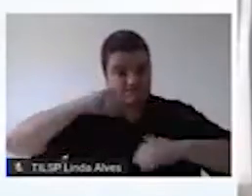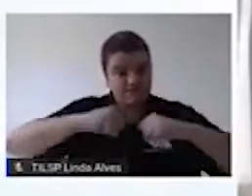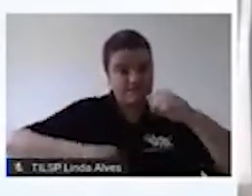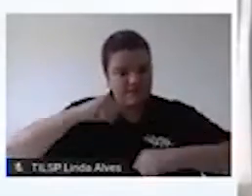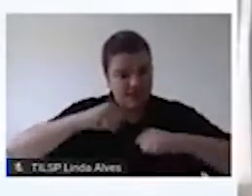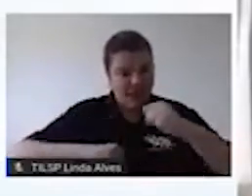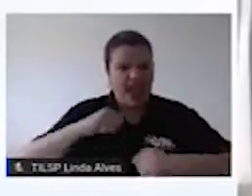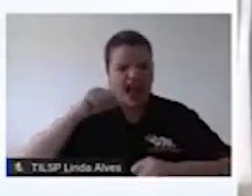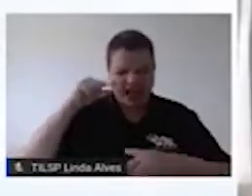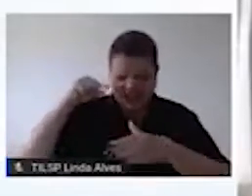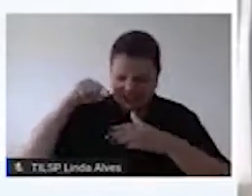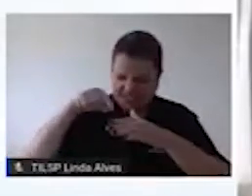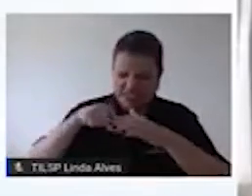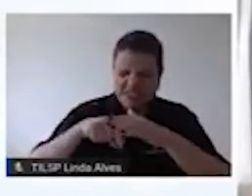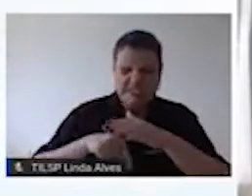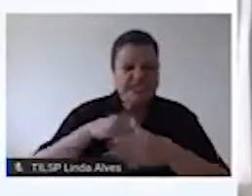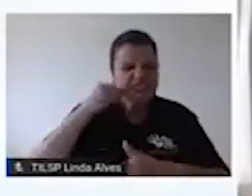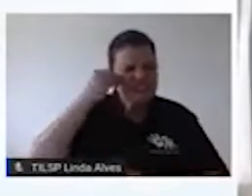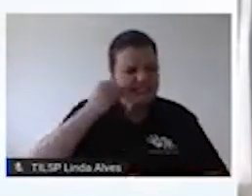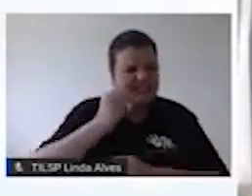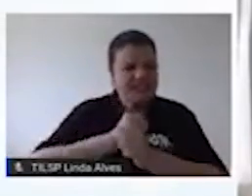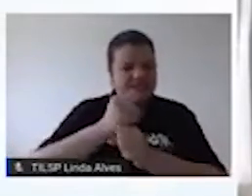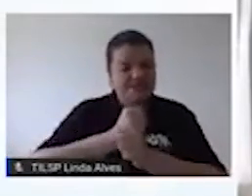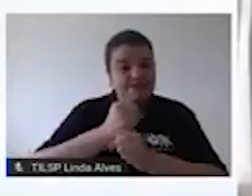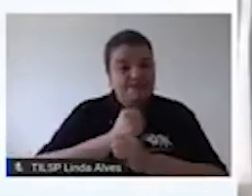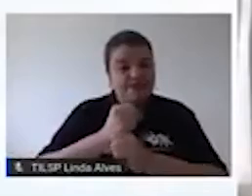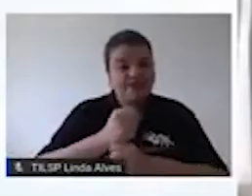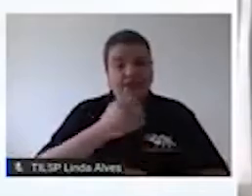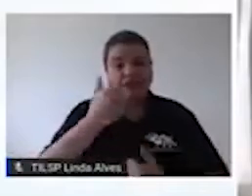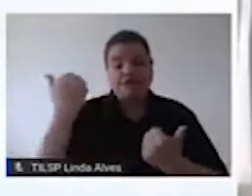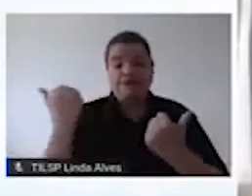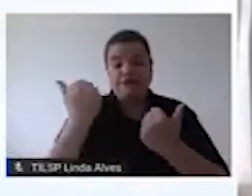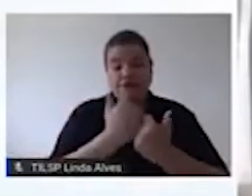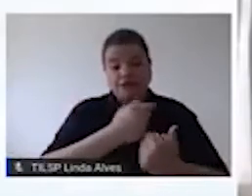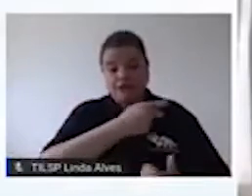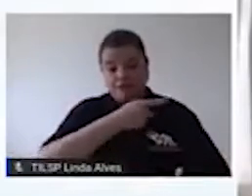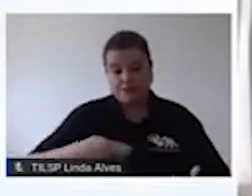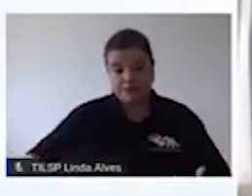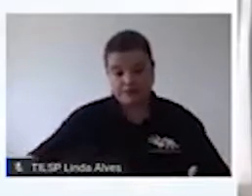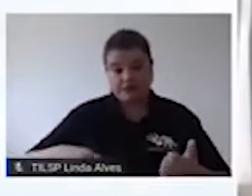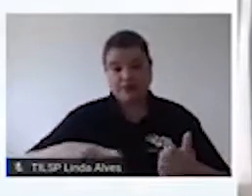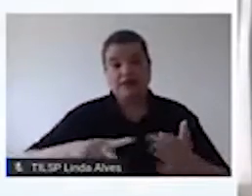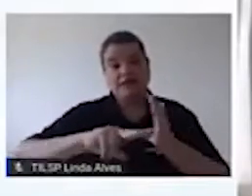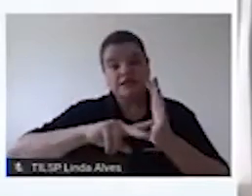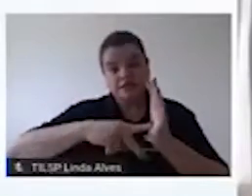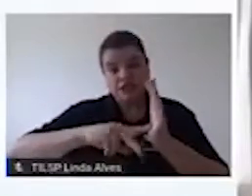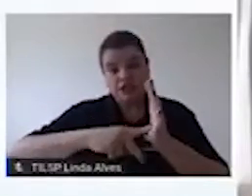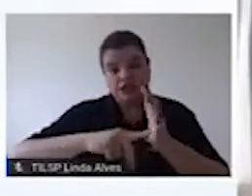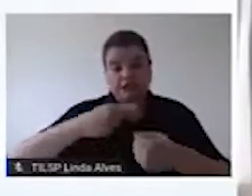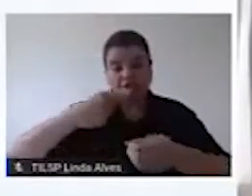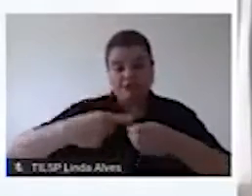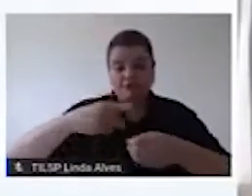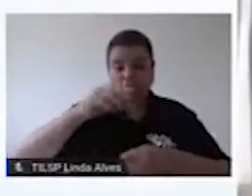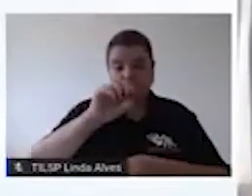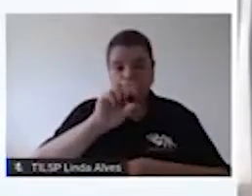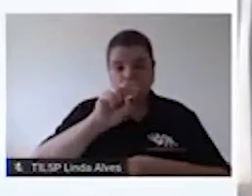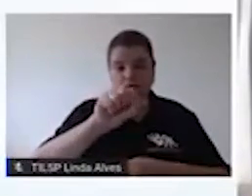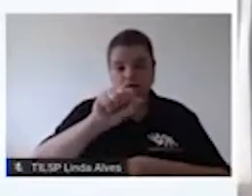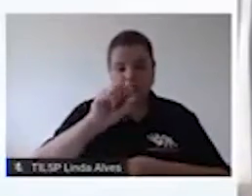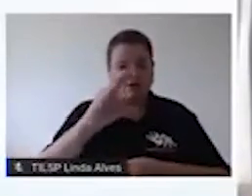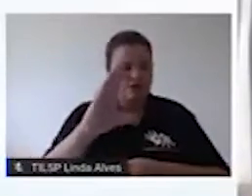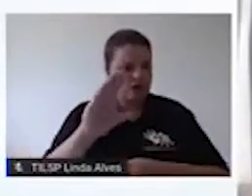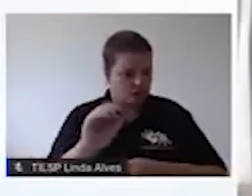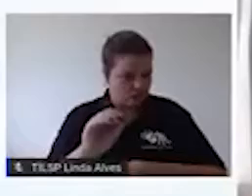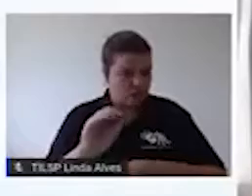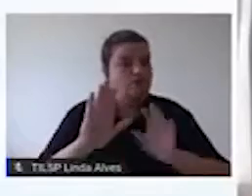assim, maravilhosa. Ela é vice-presidente do Sindicato de Osasco. Ela já foi secretária do trabalho